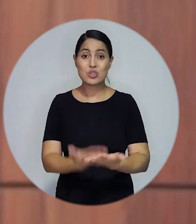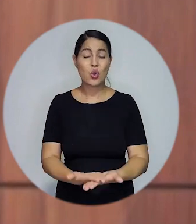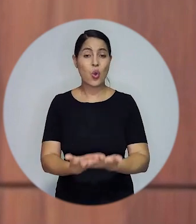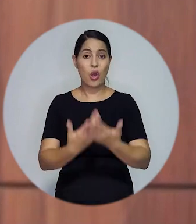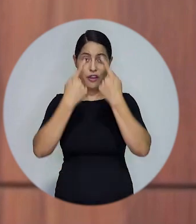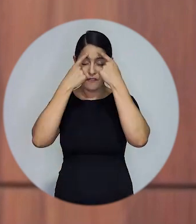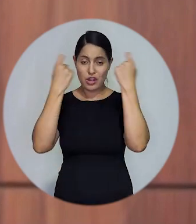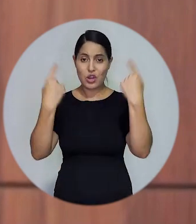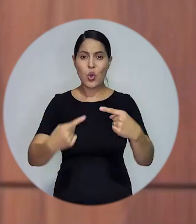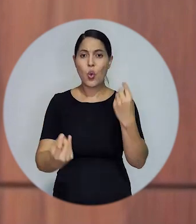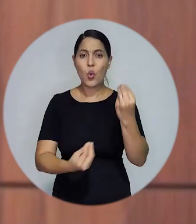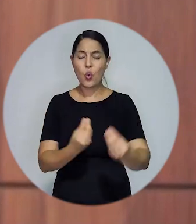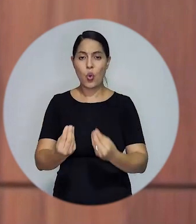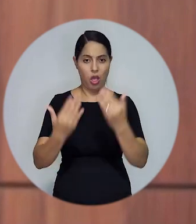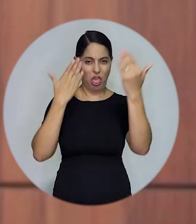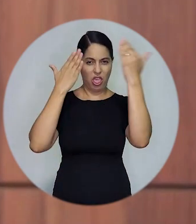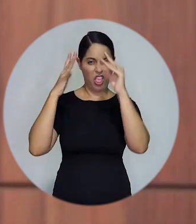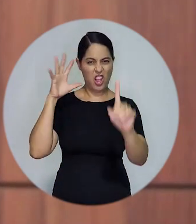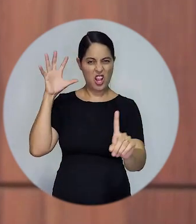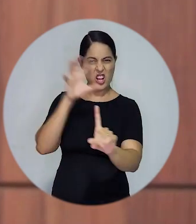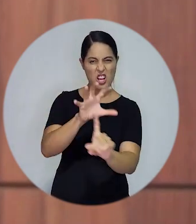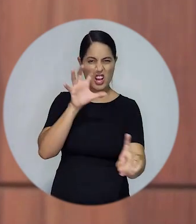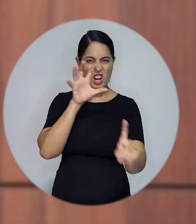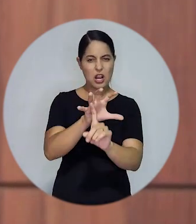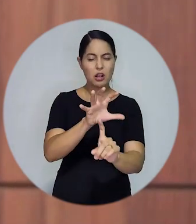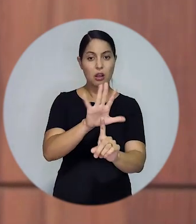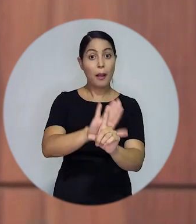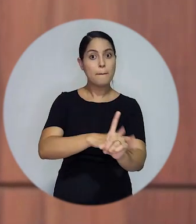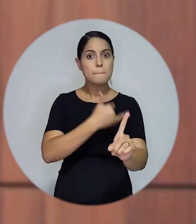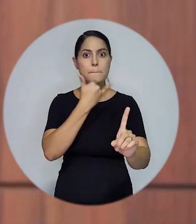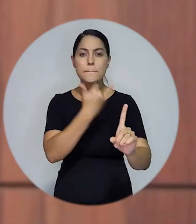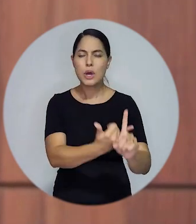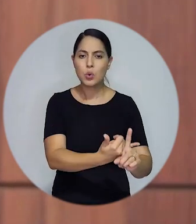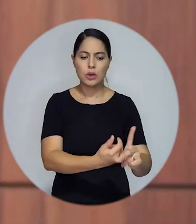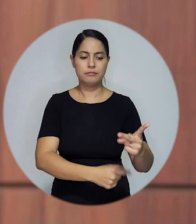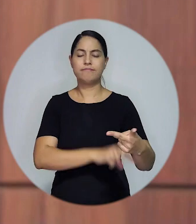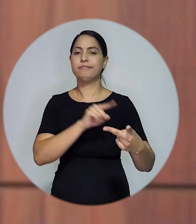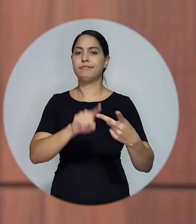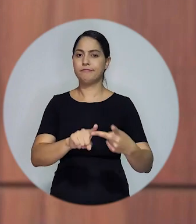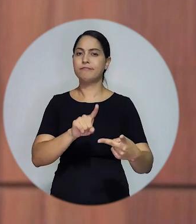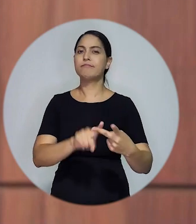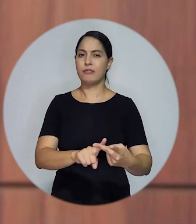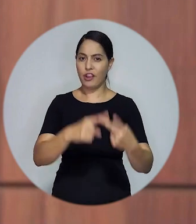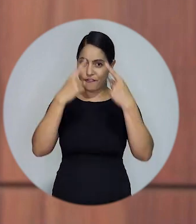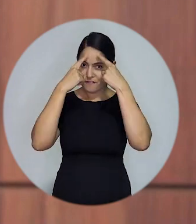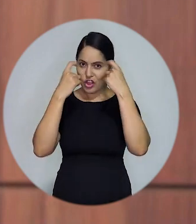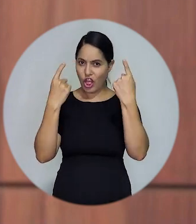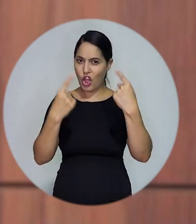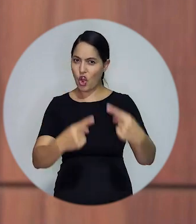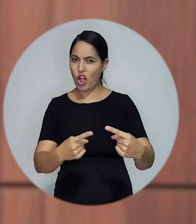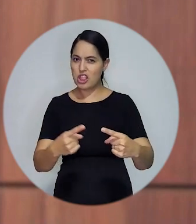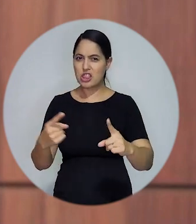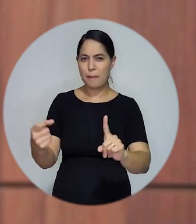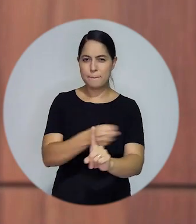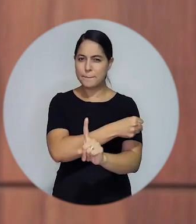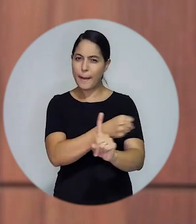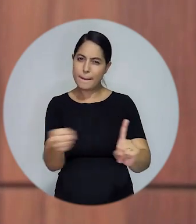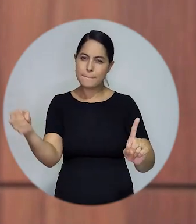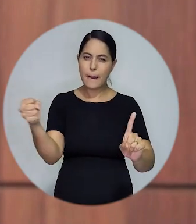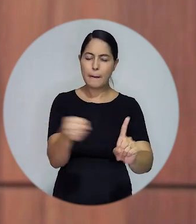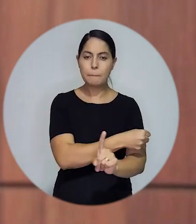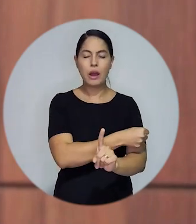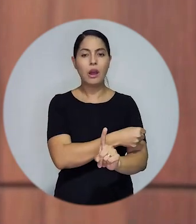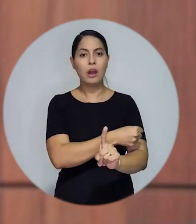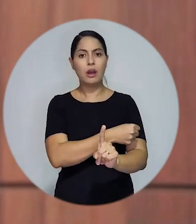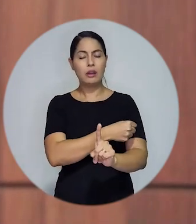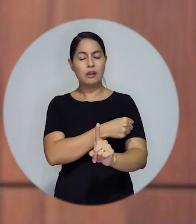formas mais vis. Pela violência psicológica, através dos bullying, pela violência física